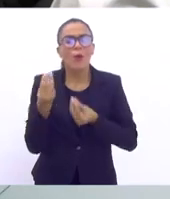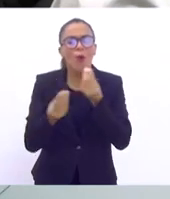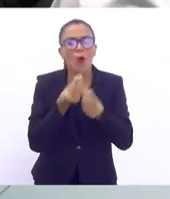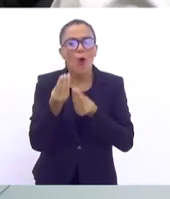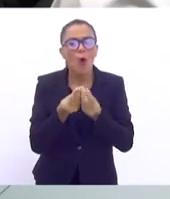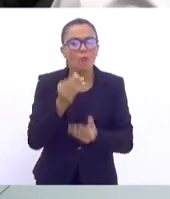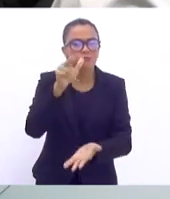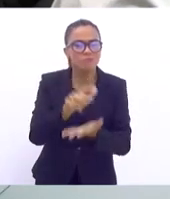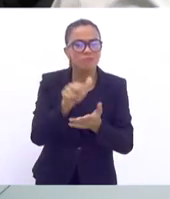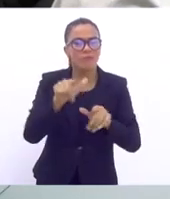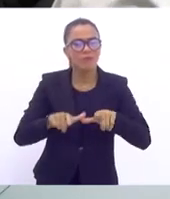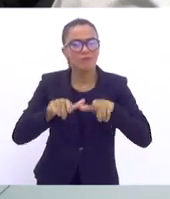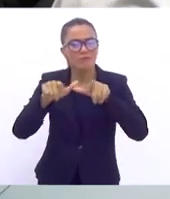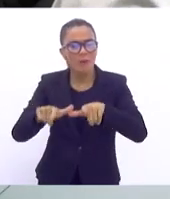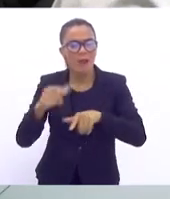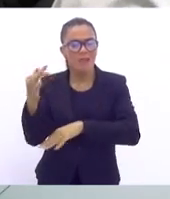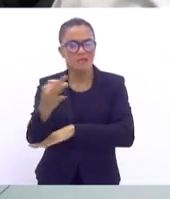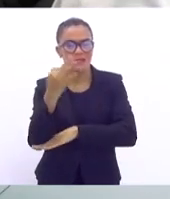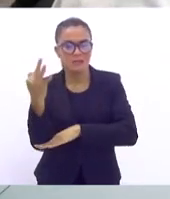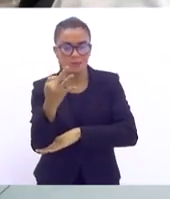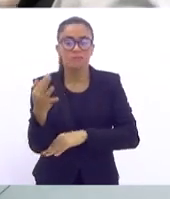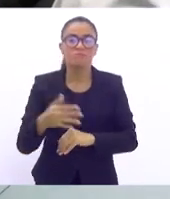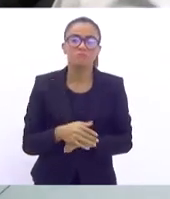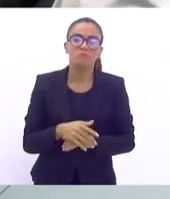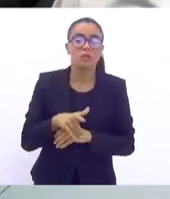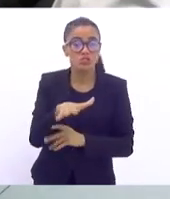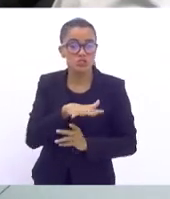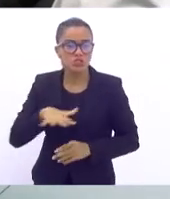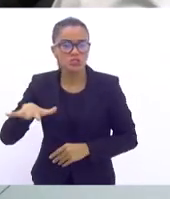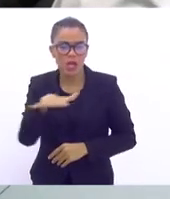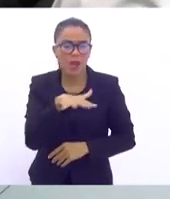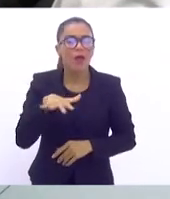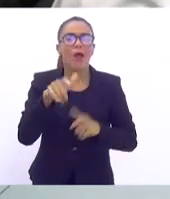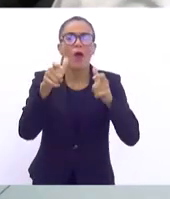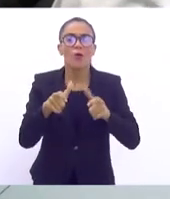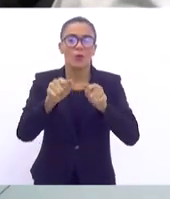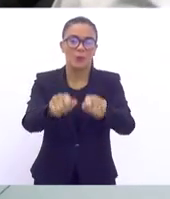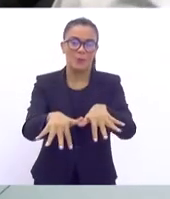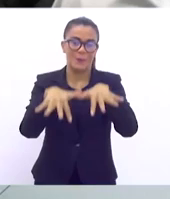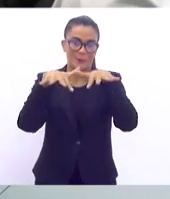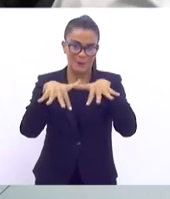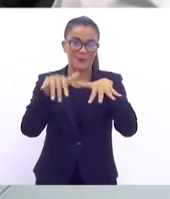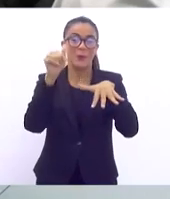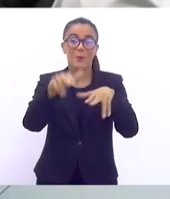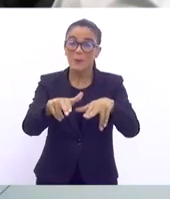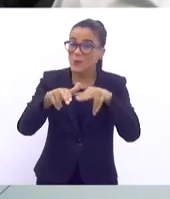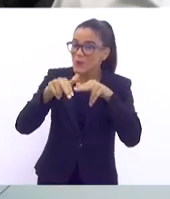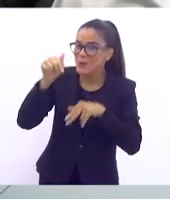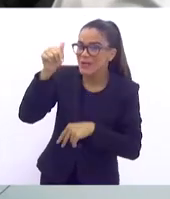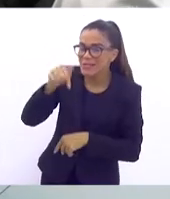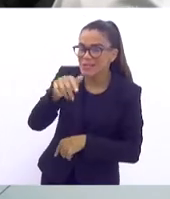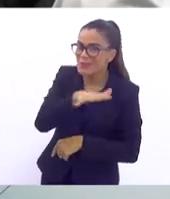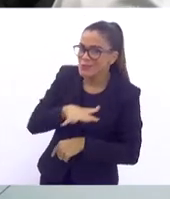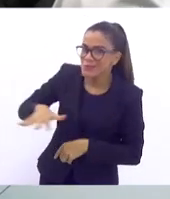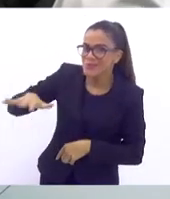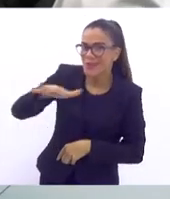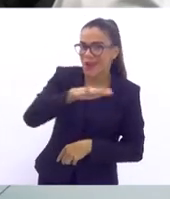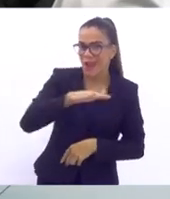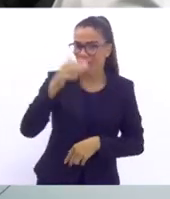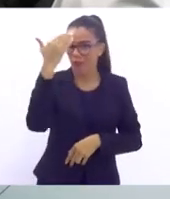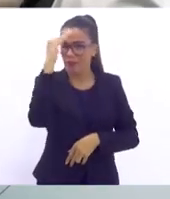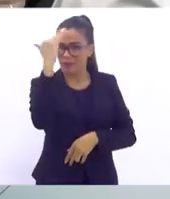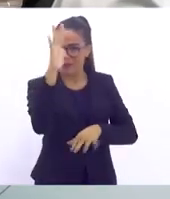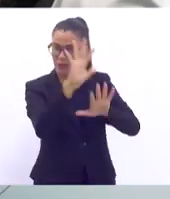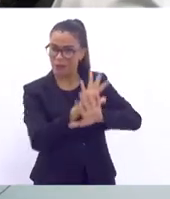a formalização porque são iniciativas que geral se dão no âmbito do Parlamento então por isso no geral pelo que eu tenho entendido